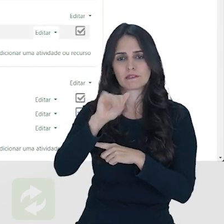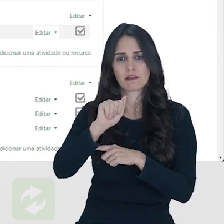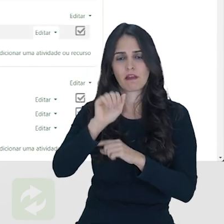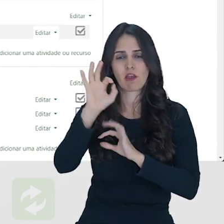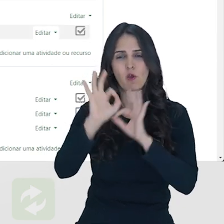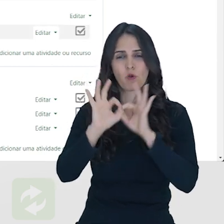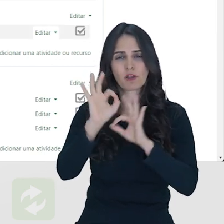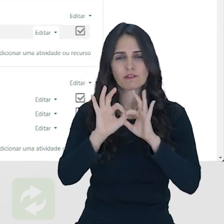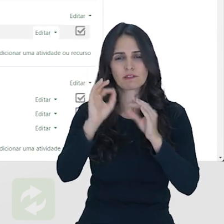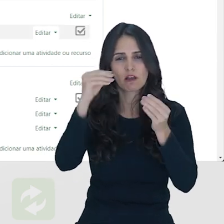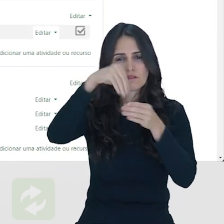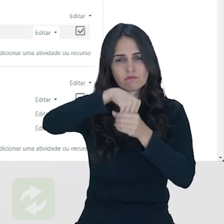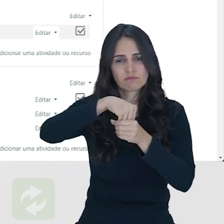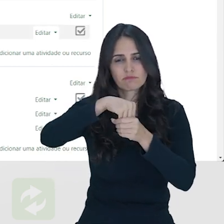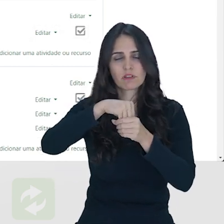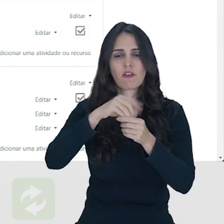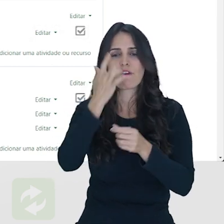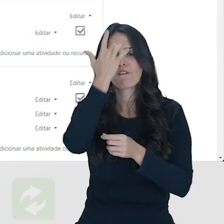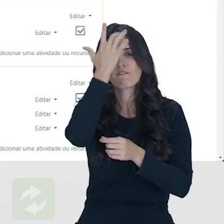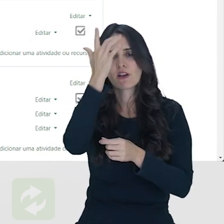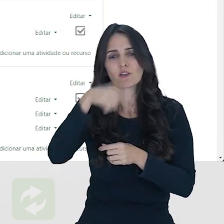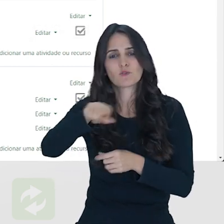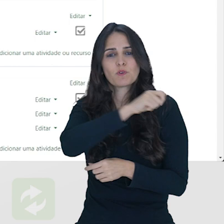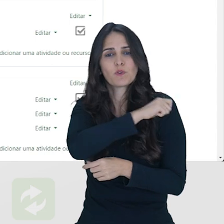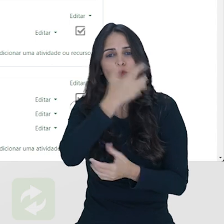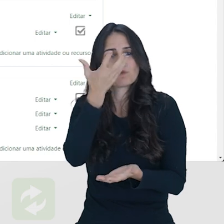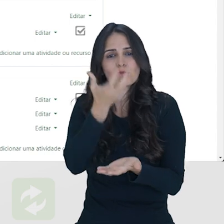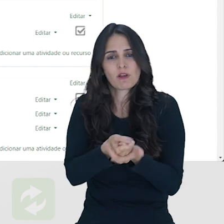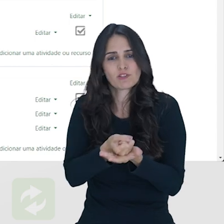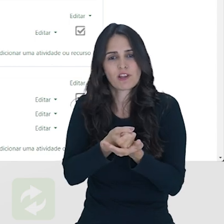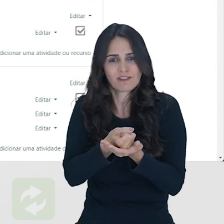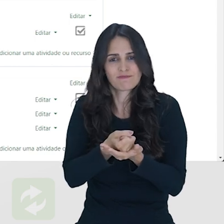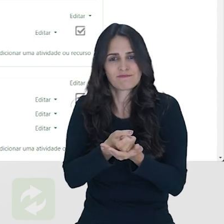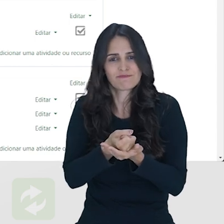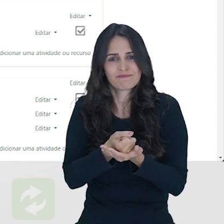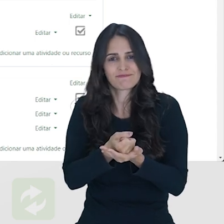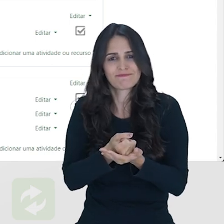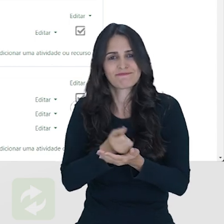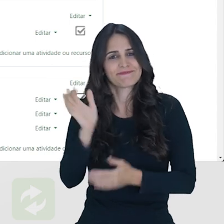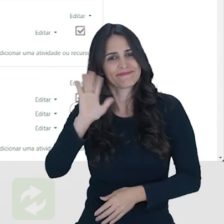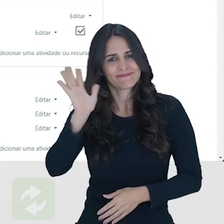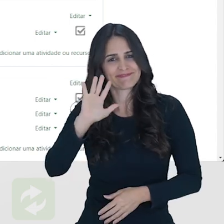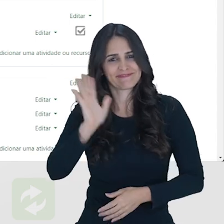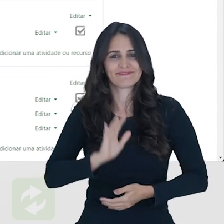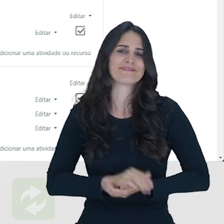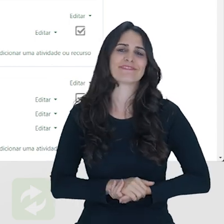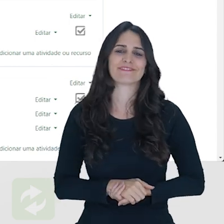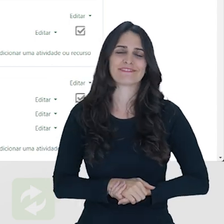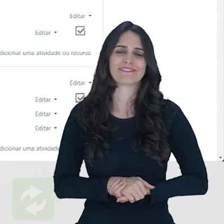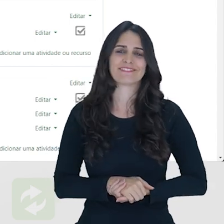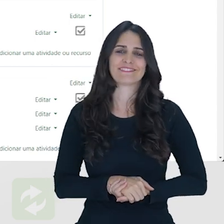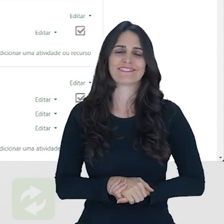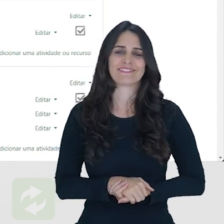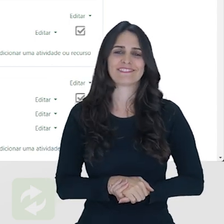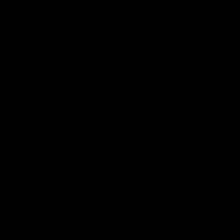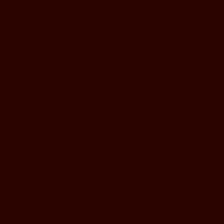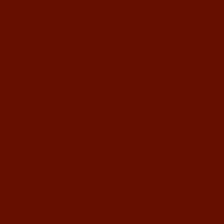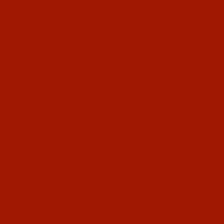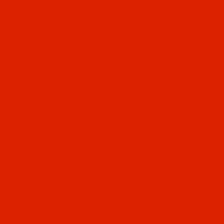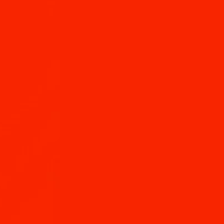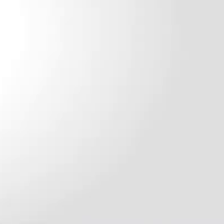pasta organizar e facilitar o download desses arquivos para o estudante até a